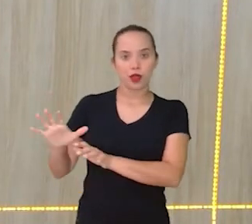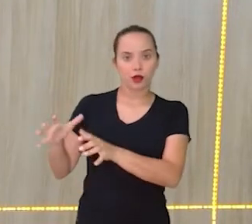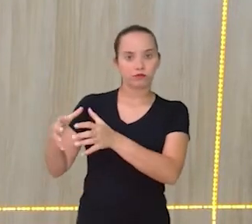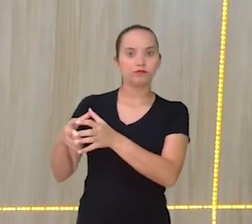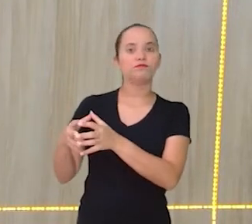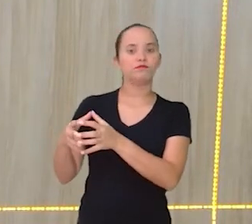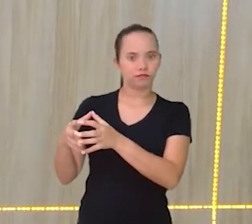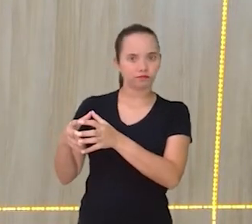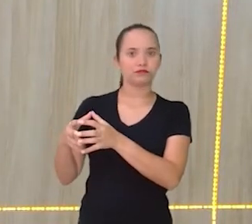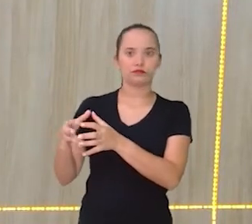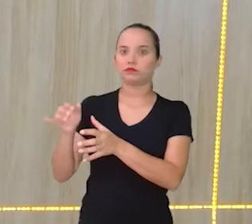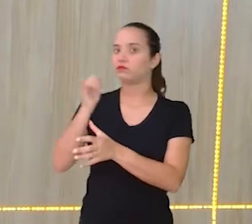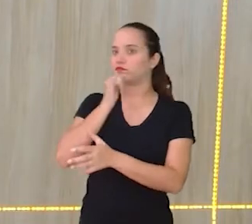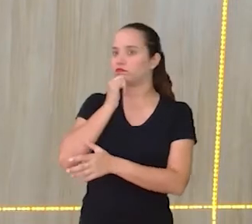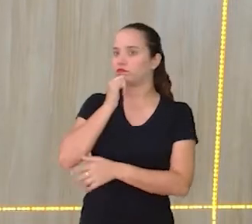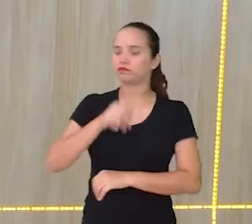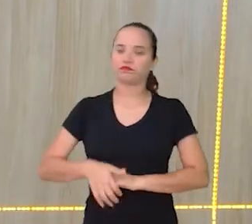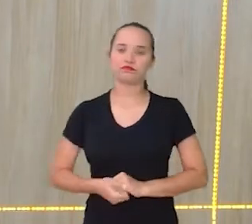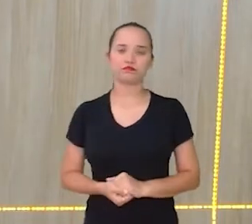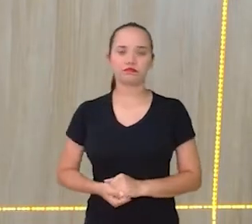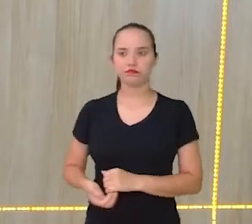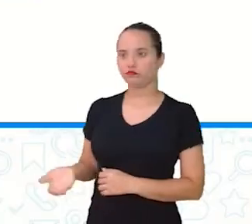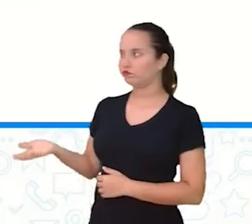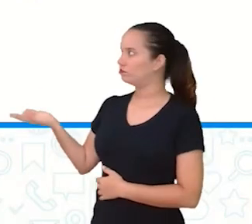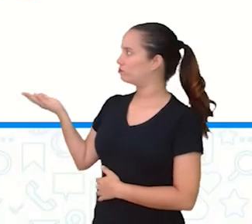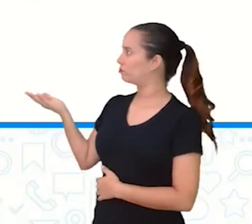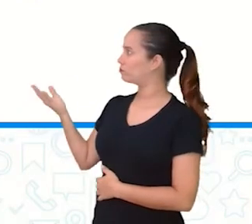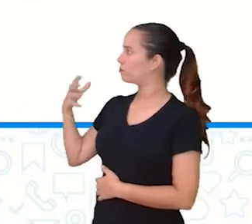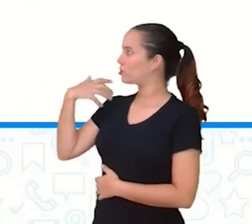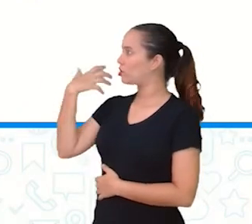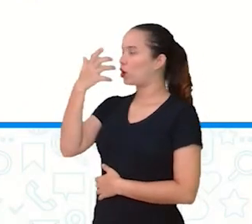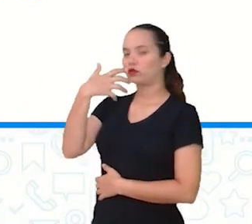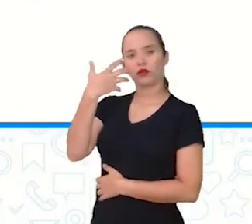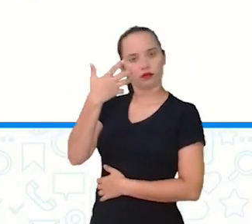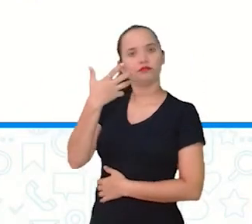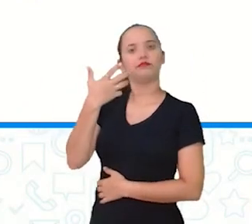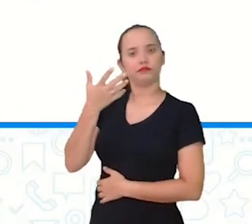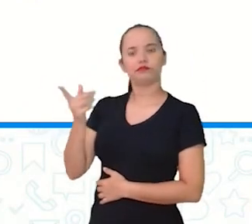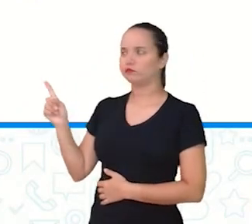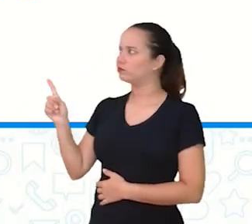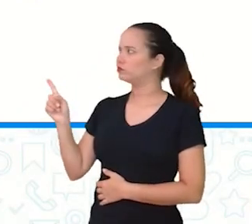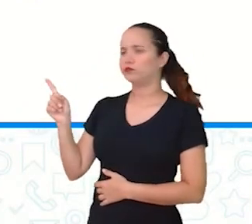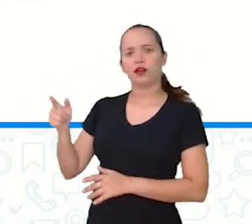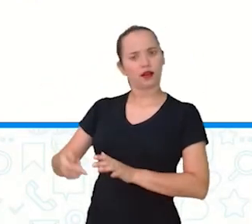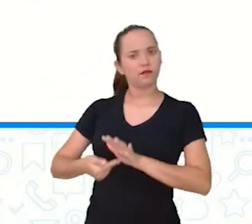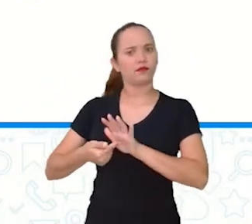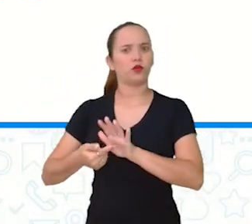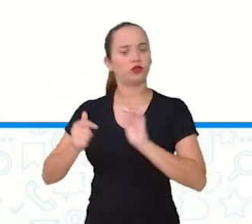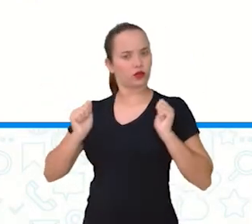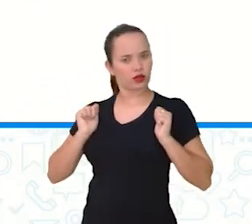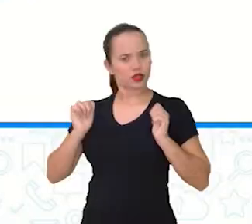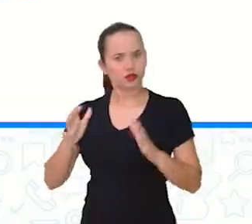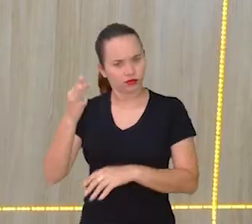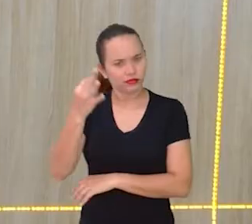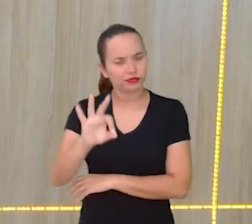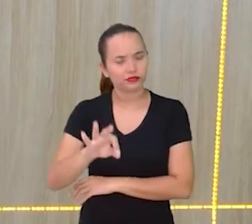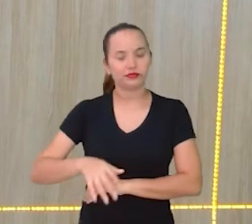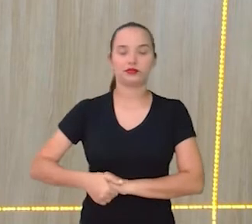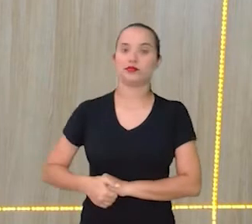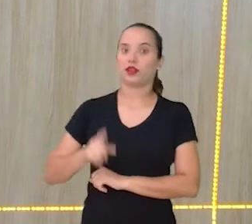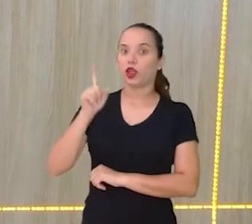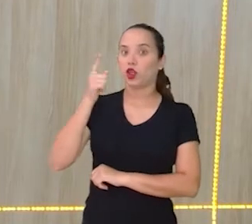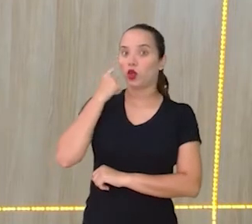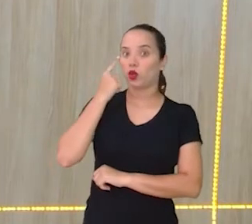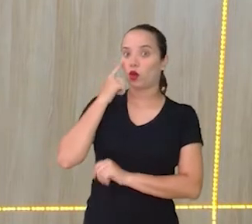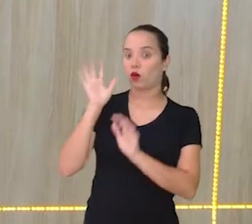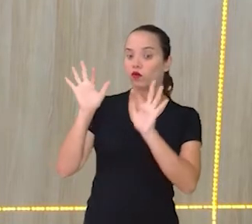conjugação. Exemplo, olha só. Cantar é um verbo que indica ação, não é? E olha